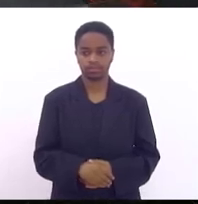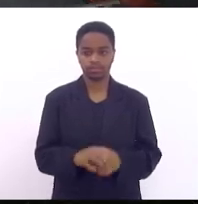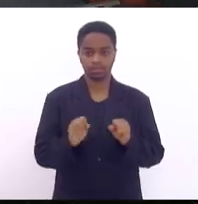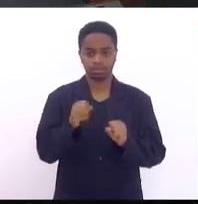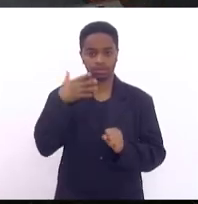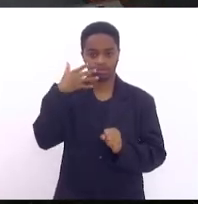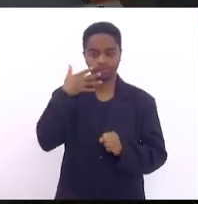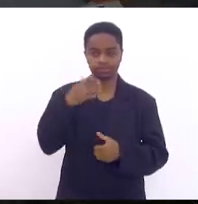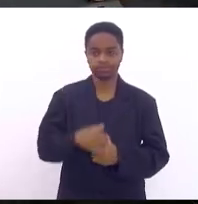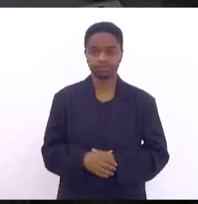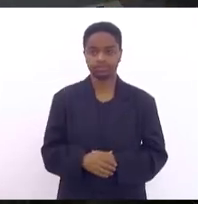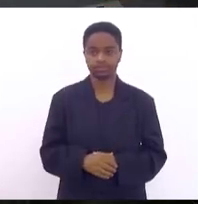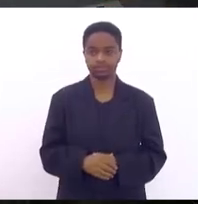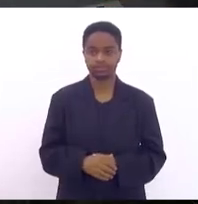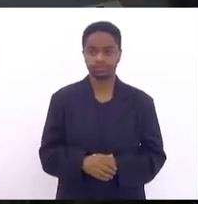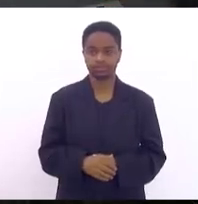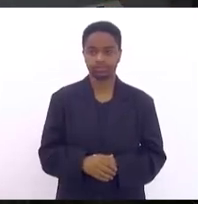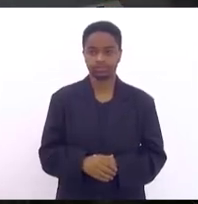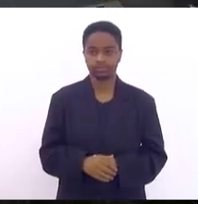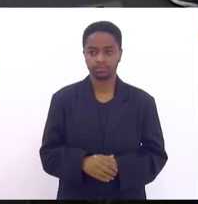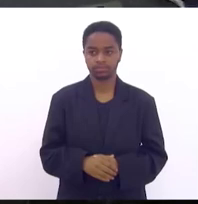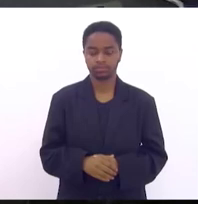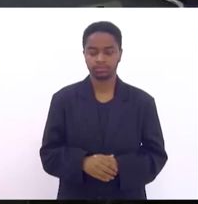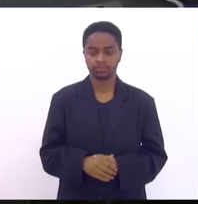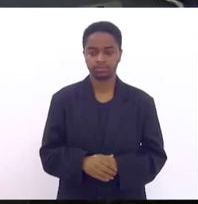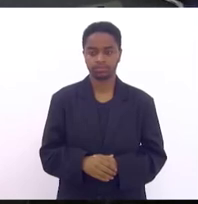Pode falar, deputado.